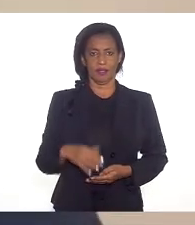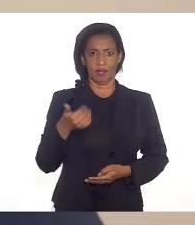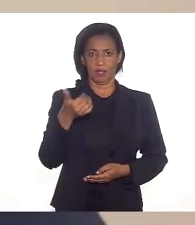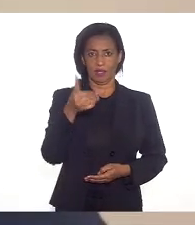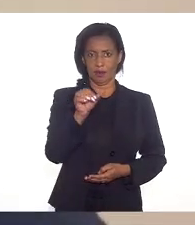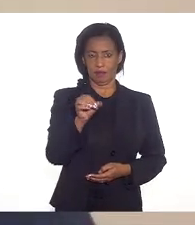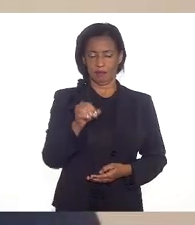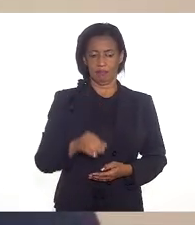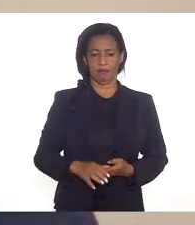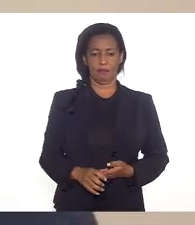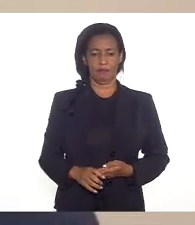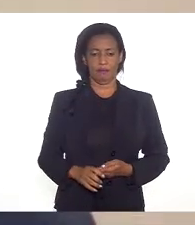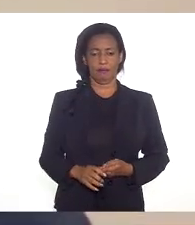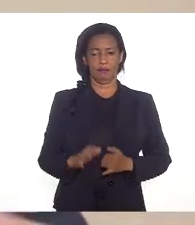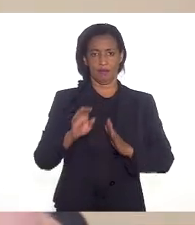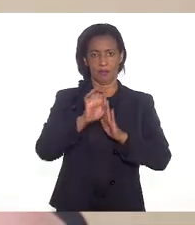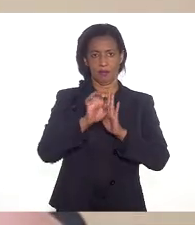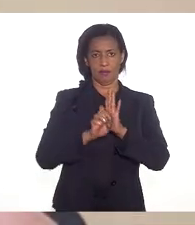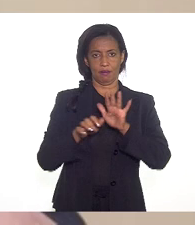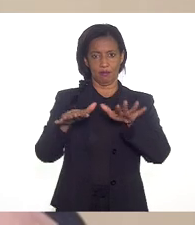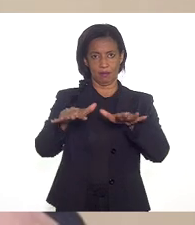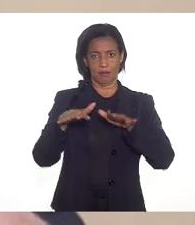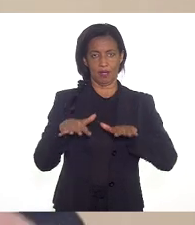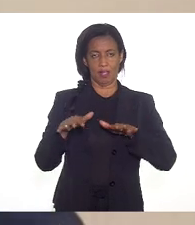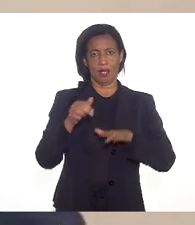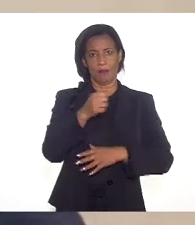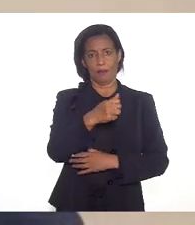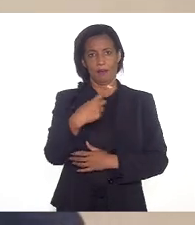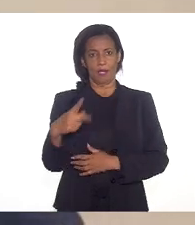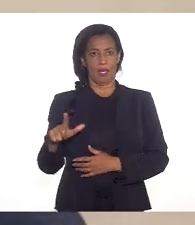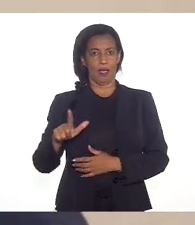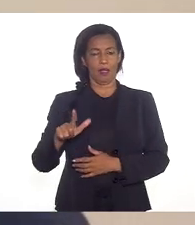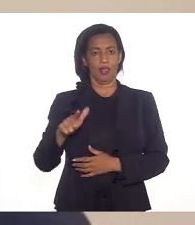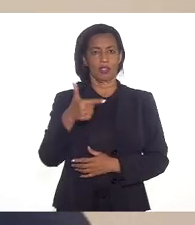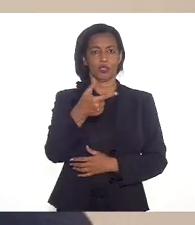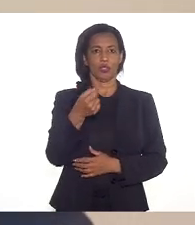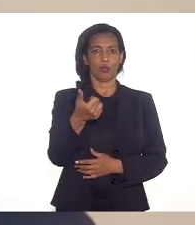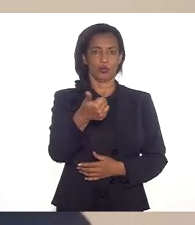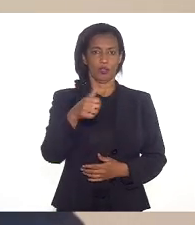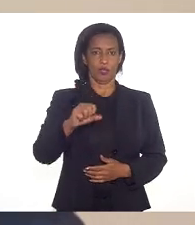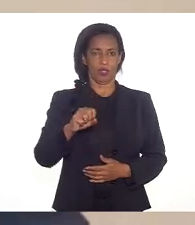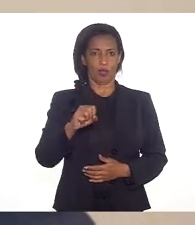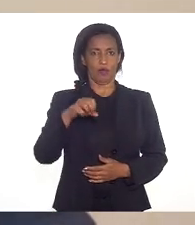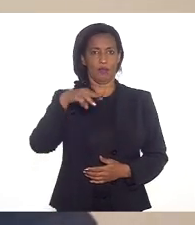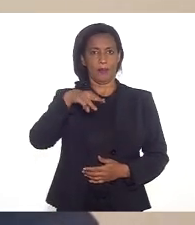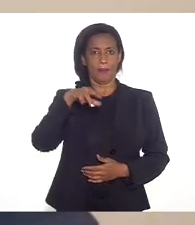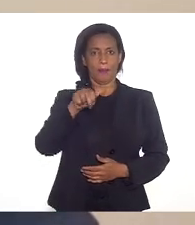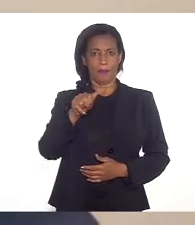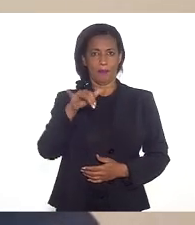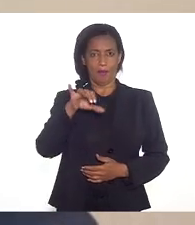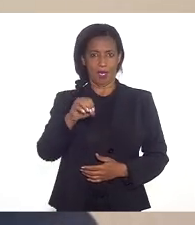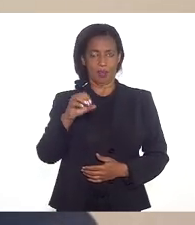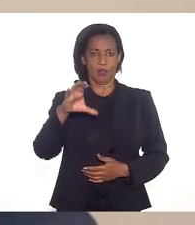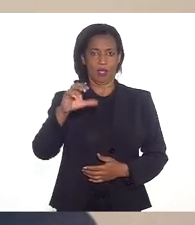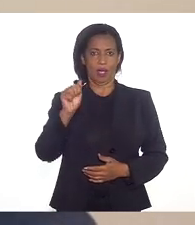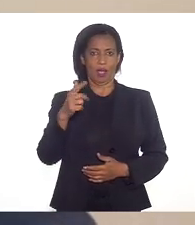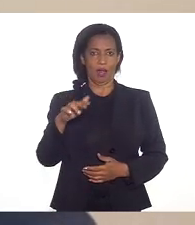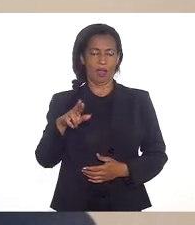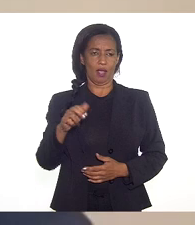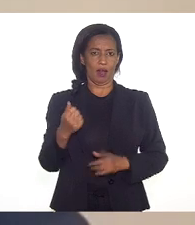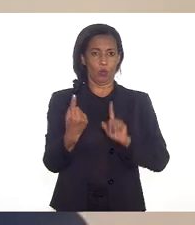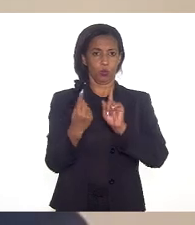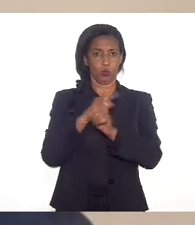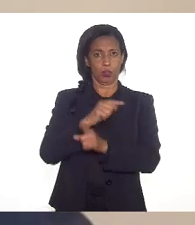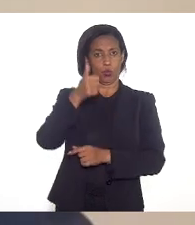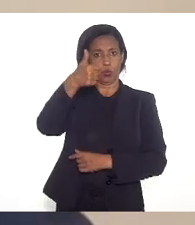10. Emendas de plenário ao projeto de lei 95 de 2019, de autoria do deputado Márcio Canella. O parecer é contrário às emendas 1